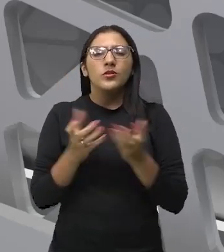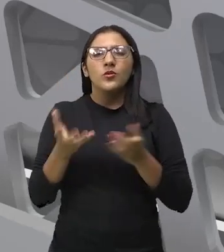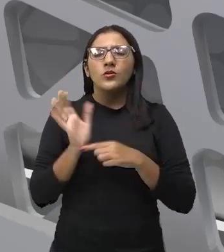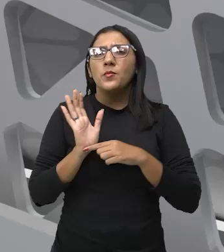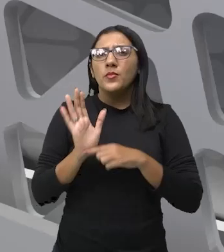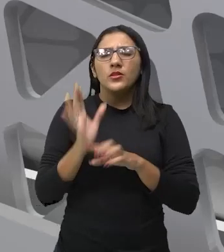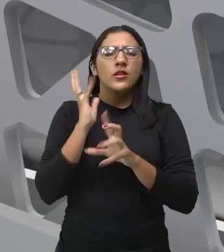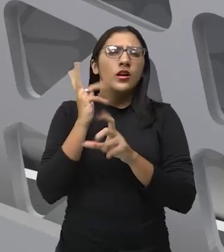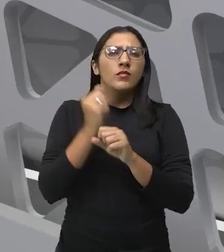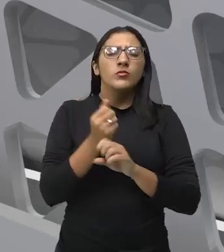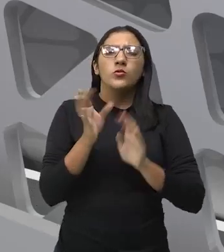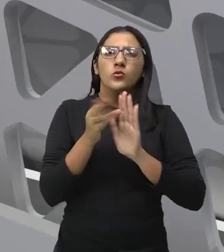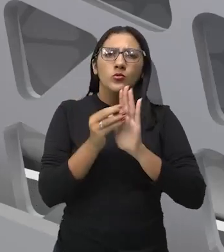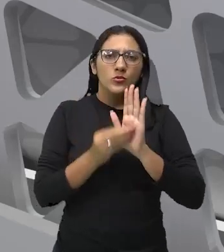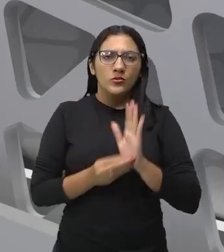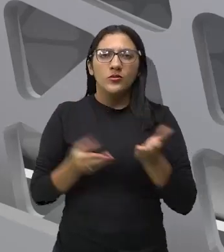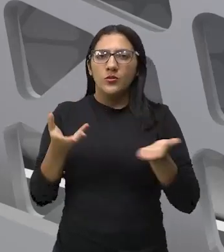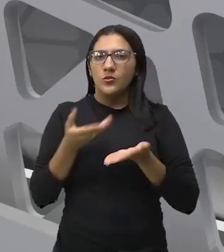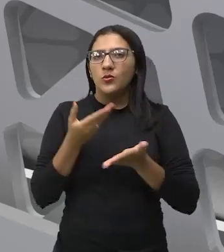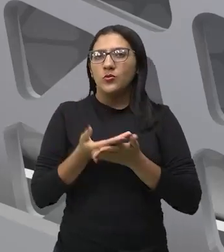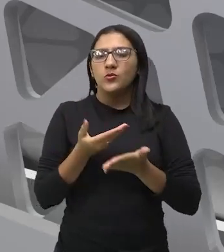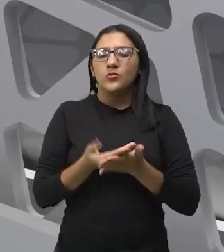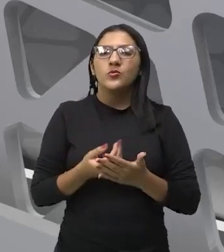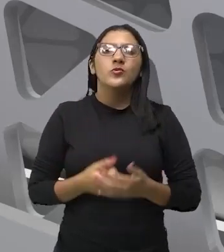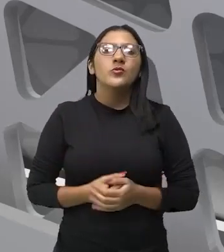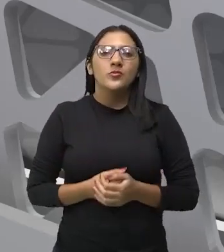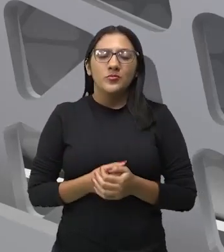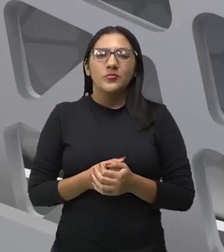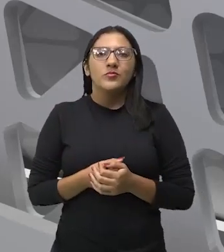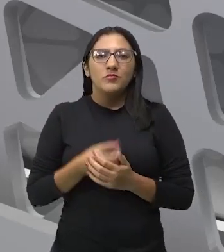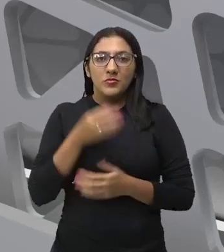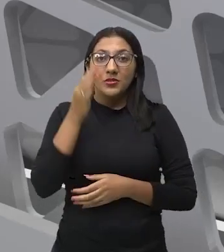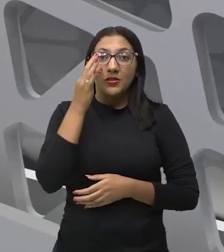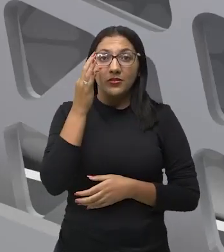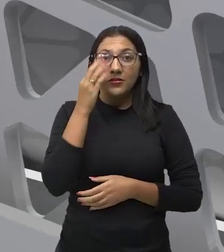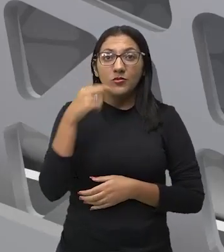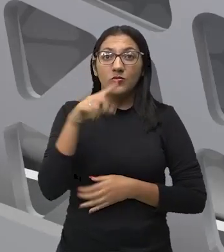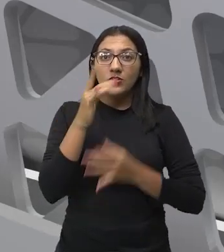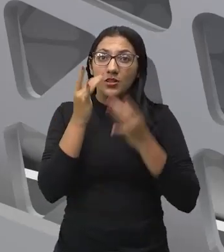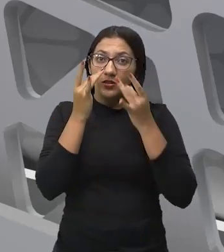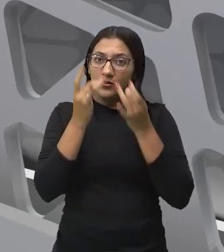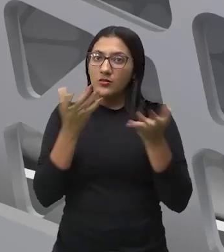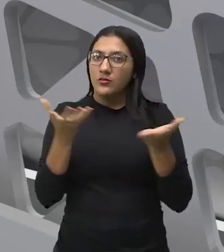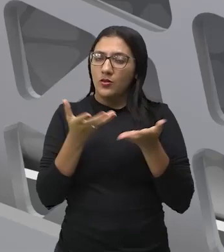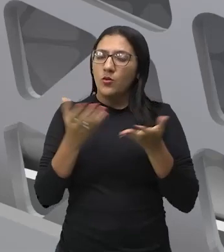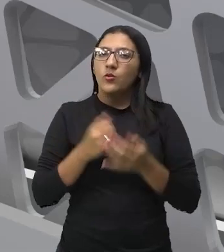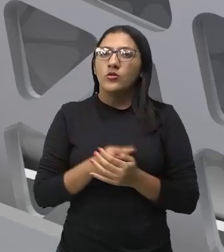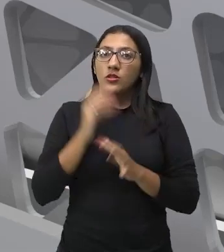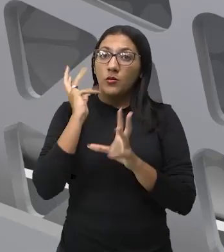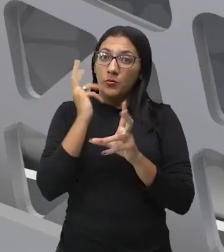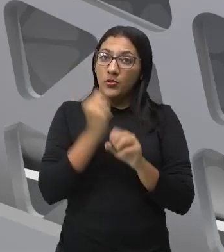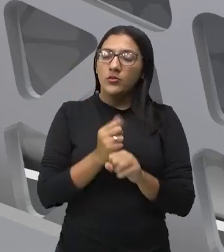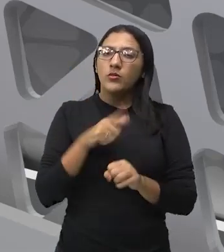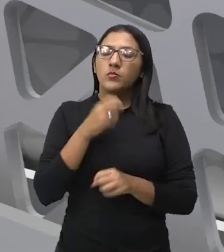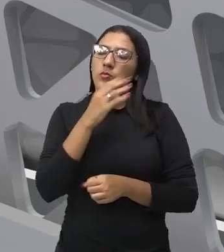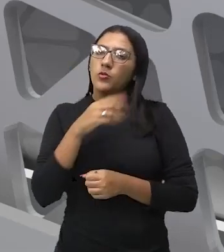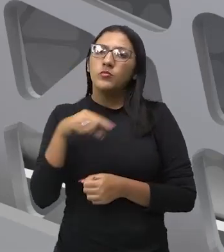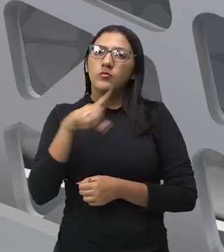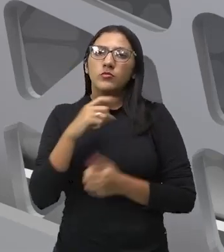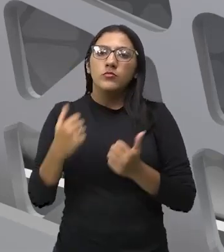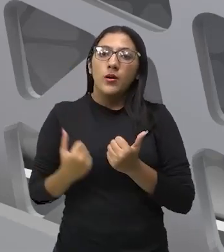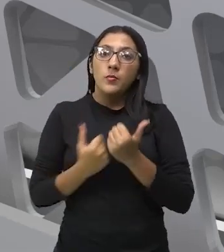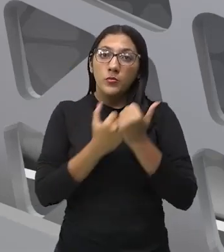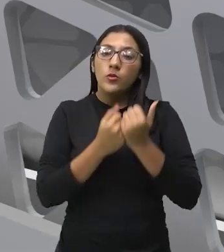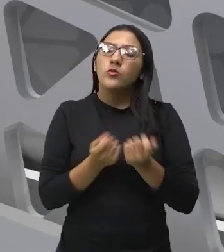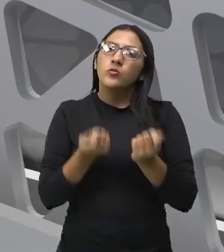trazer aqui de revisão na nossa aula de hoje. Fique esperto aí do outro lado que a aula de revisão é um bom suporte aí para você